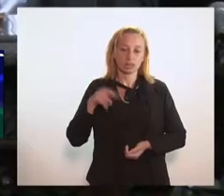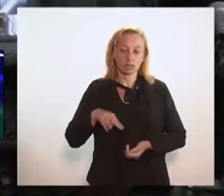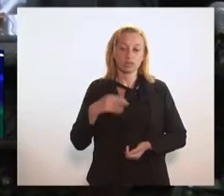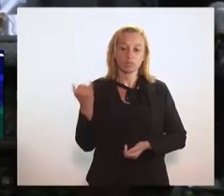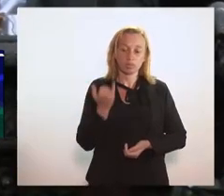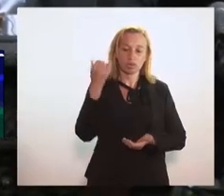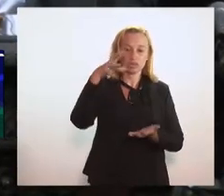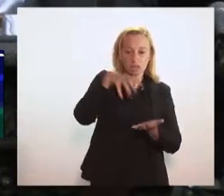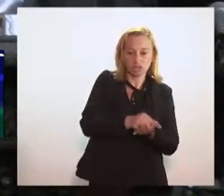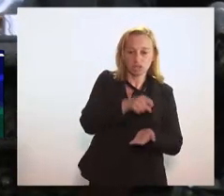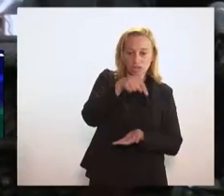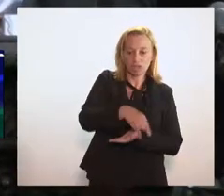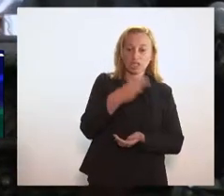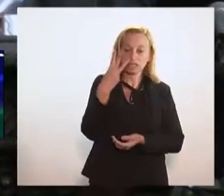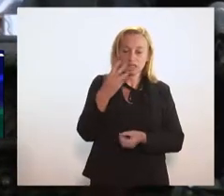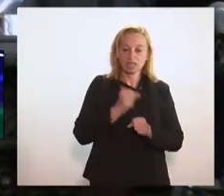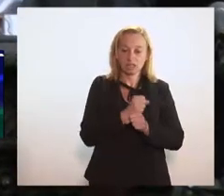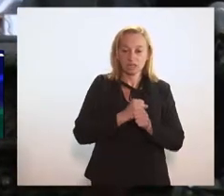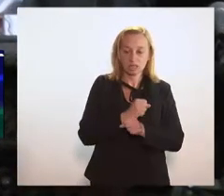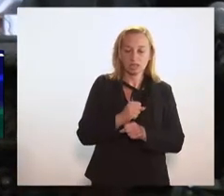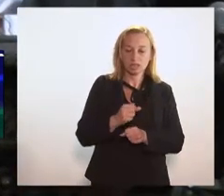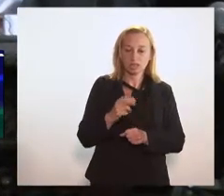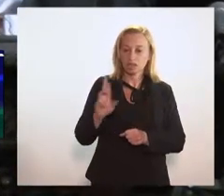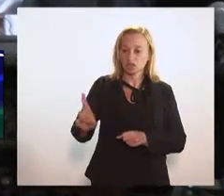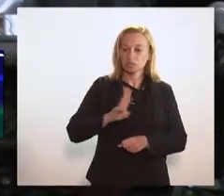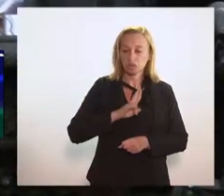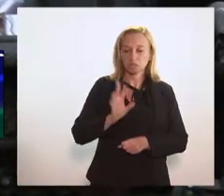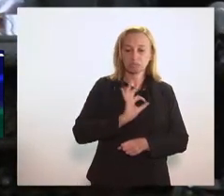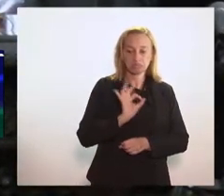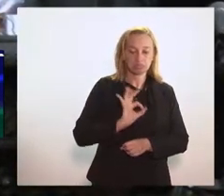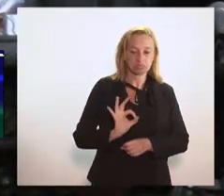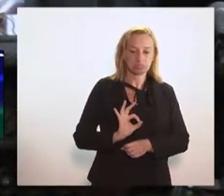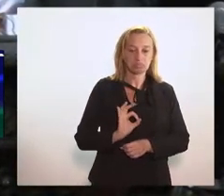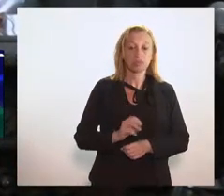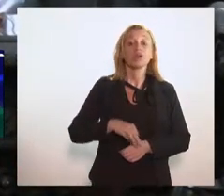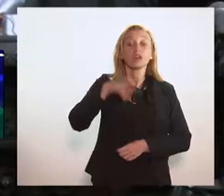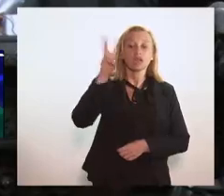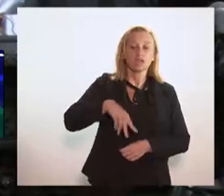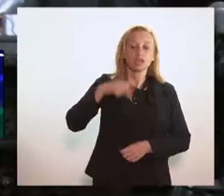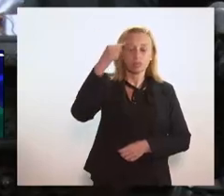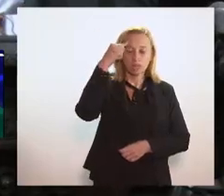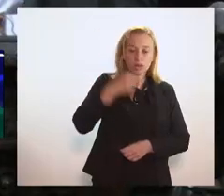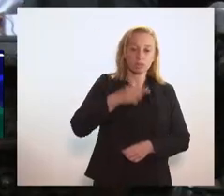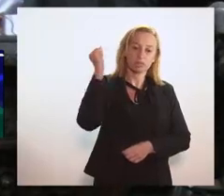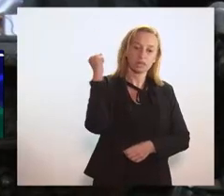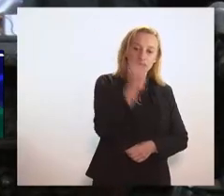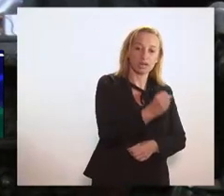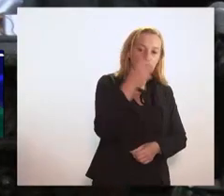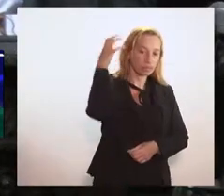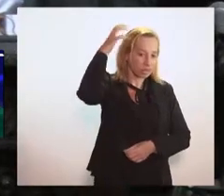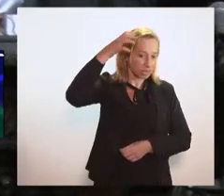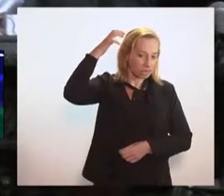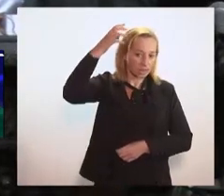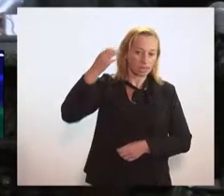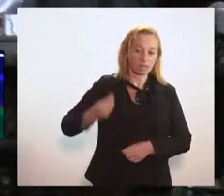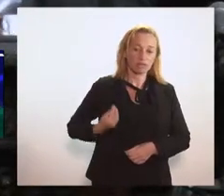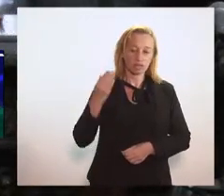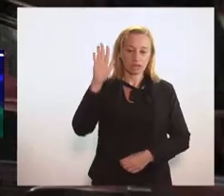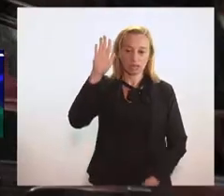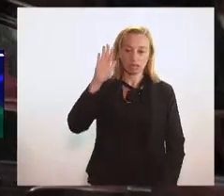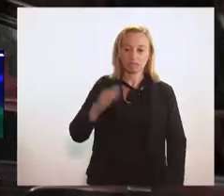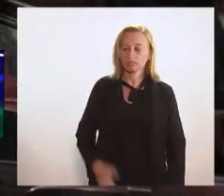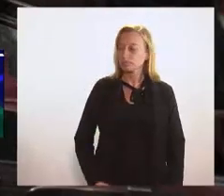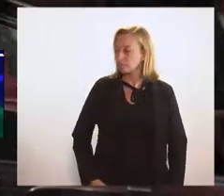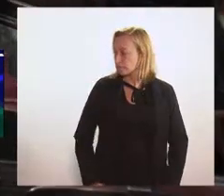aqui. São 3 anos sem resposta. Quem mandou matar a Marielle? Marielle, presente.